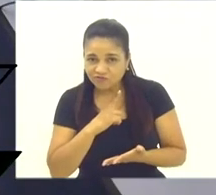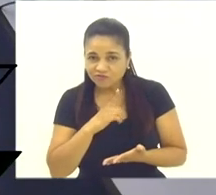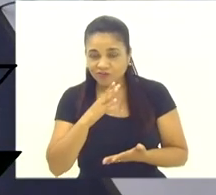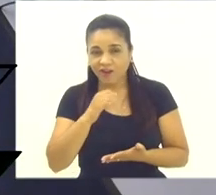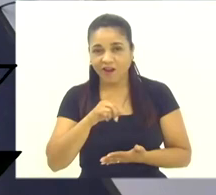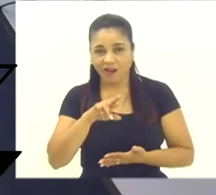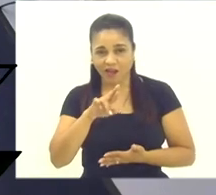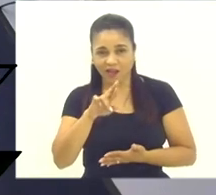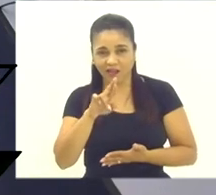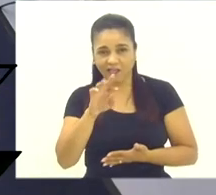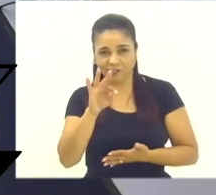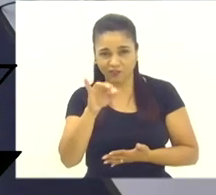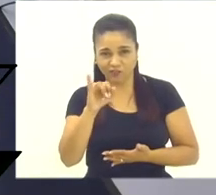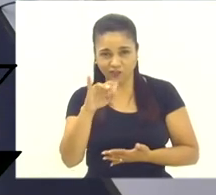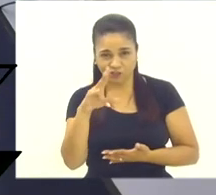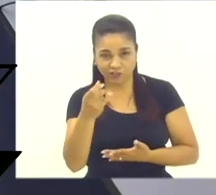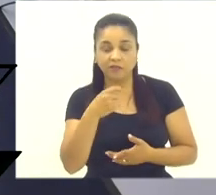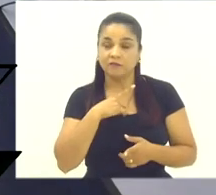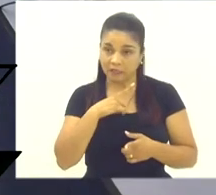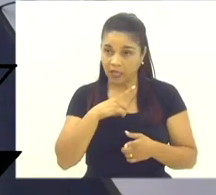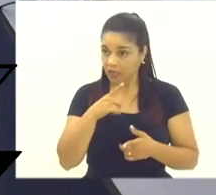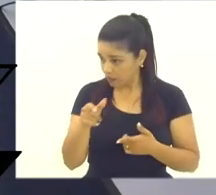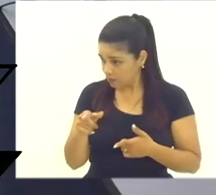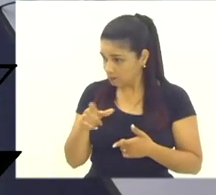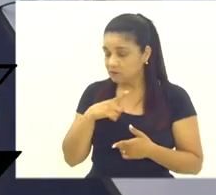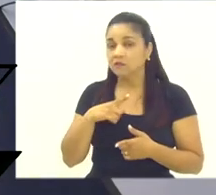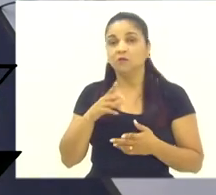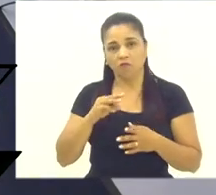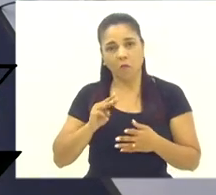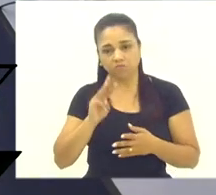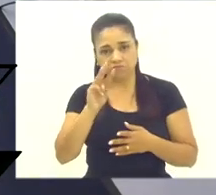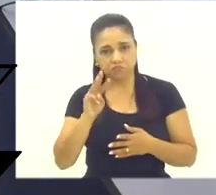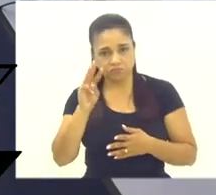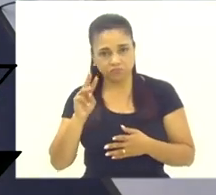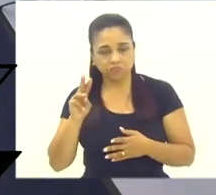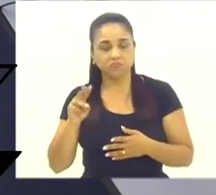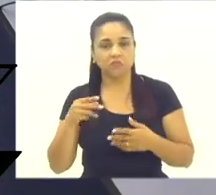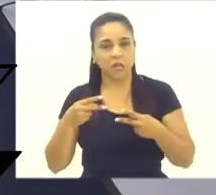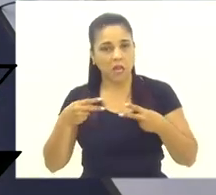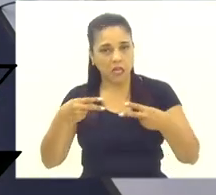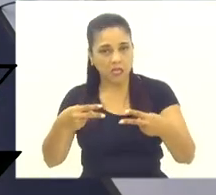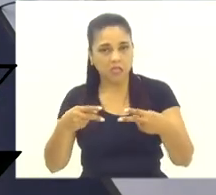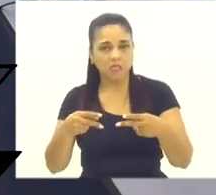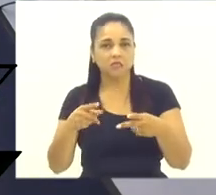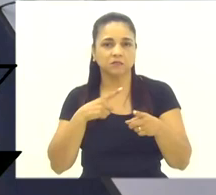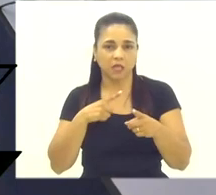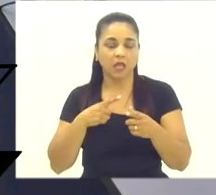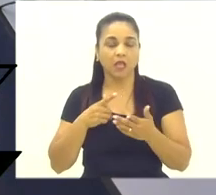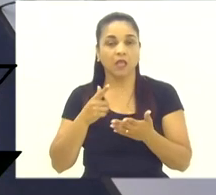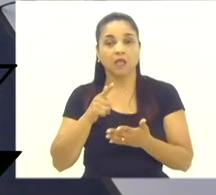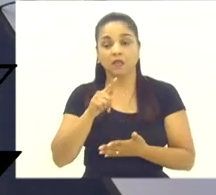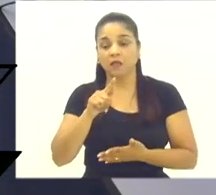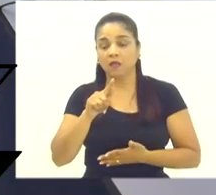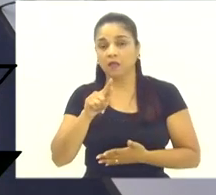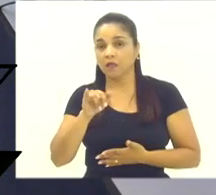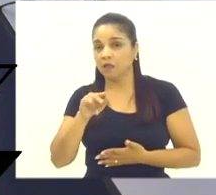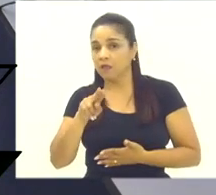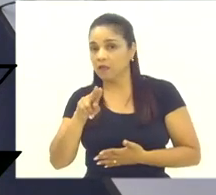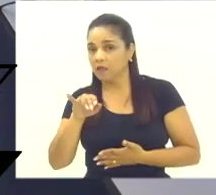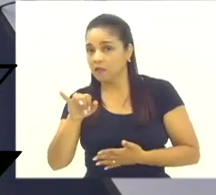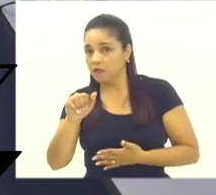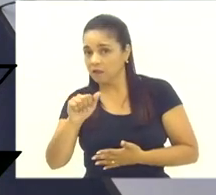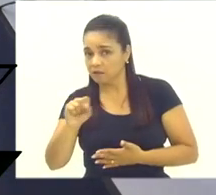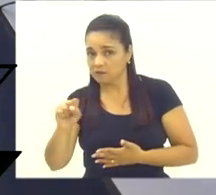para vocês também todos os links a gente tem guias sobre esse Inclusive a gente tem